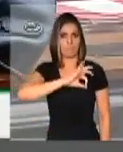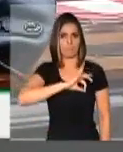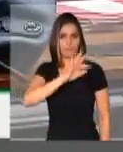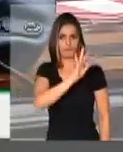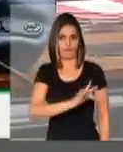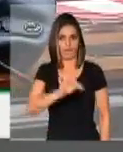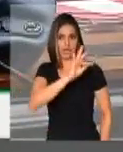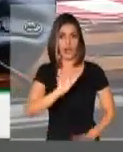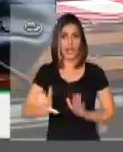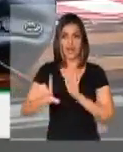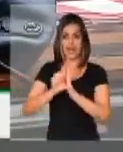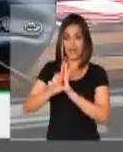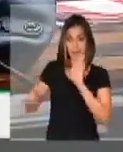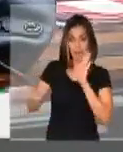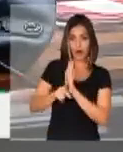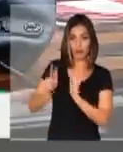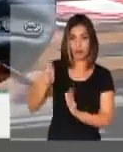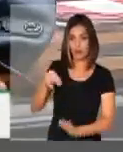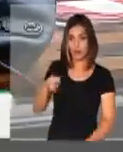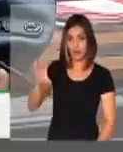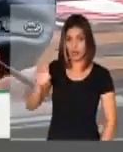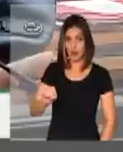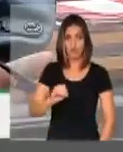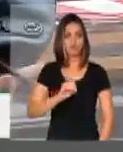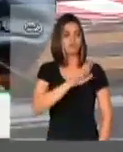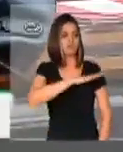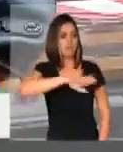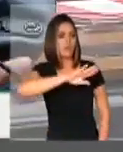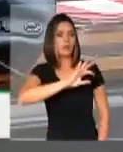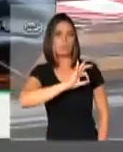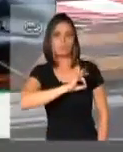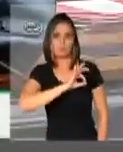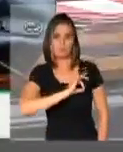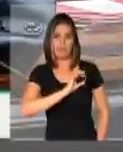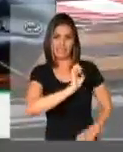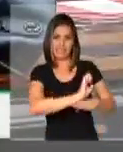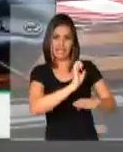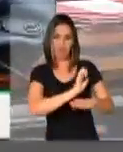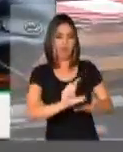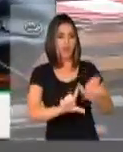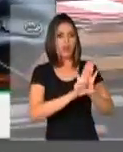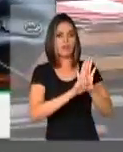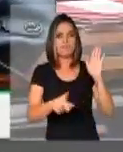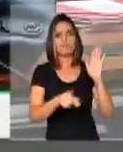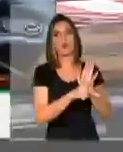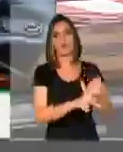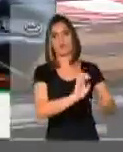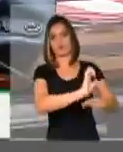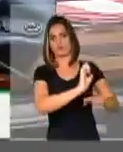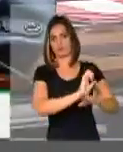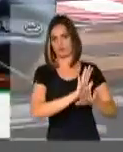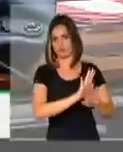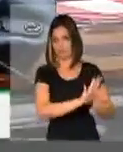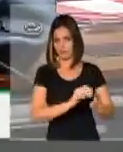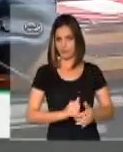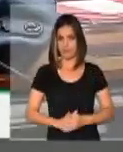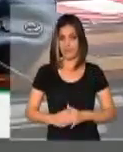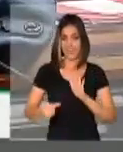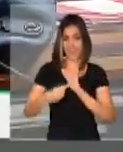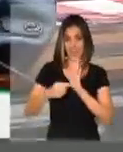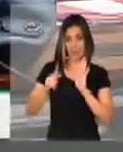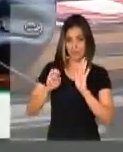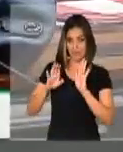em lei específica da União e que para os militares estaduais se dá em lei específica dos estados. E essa PEC